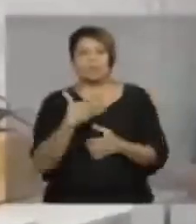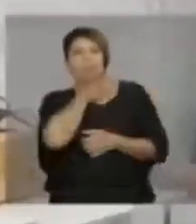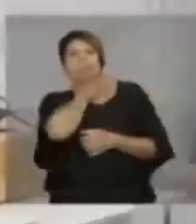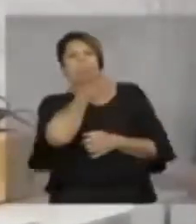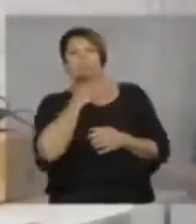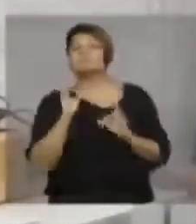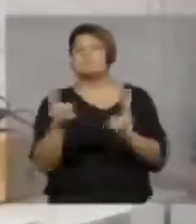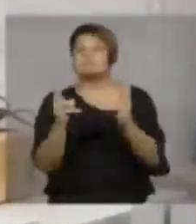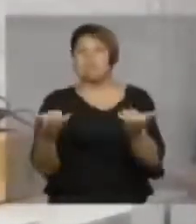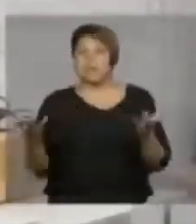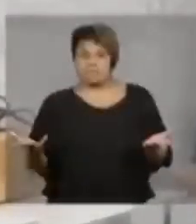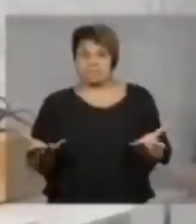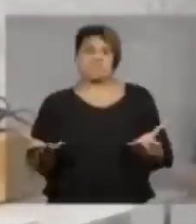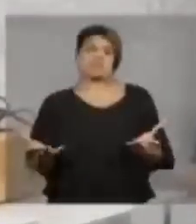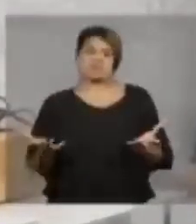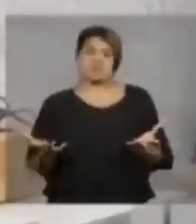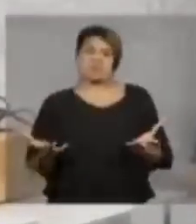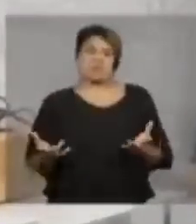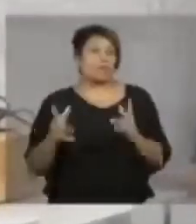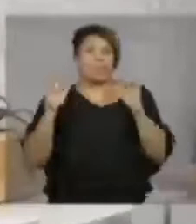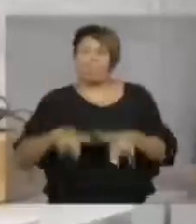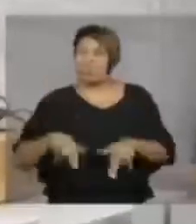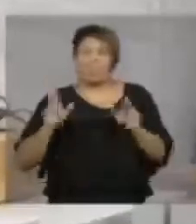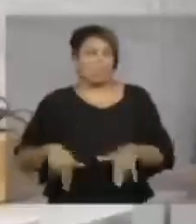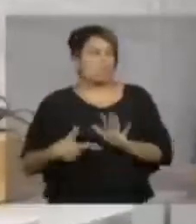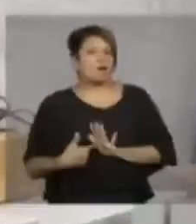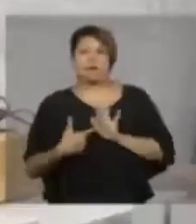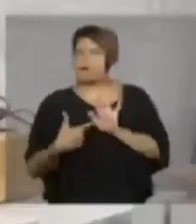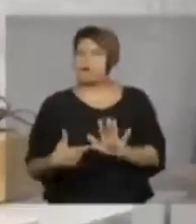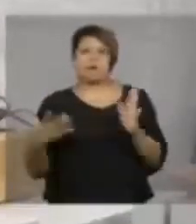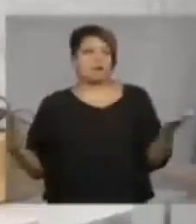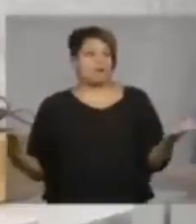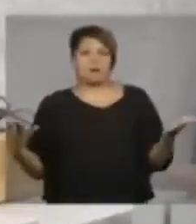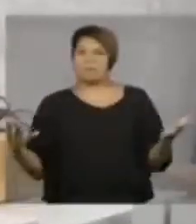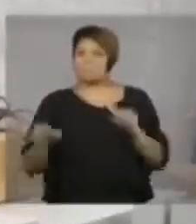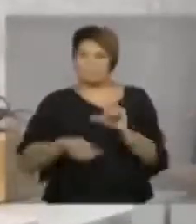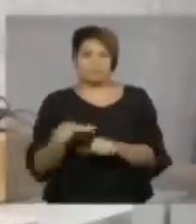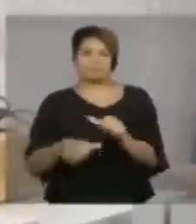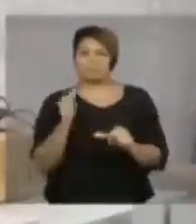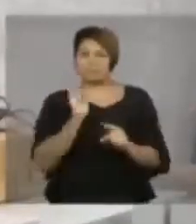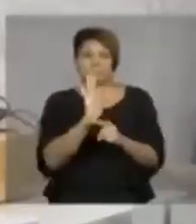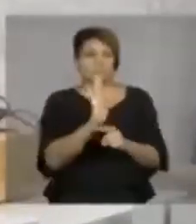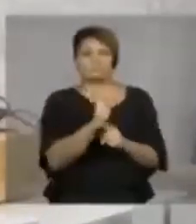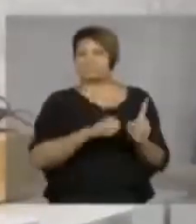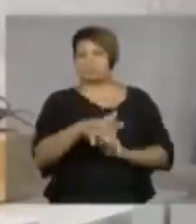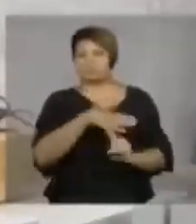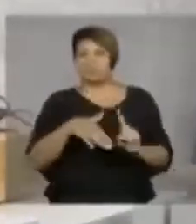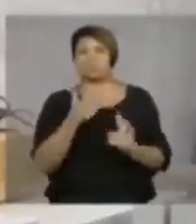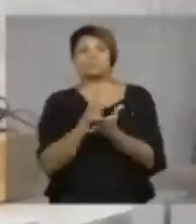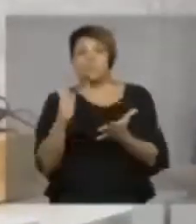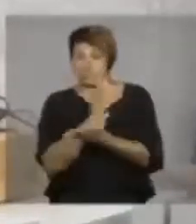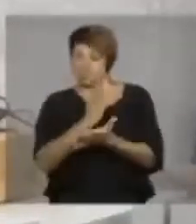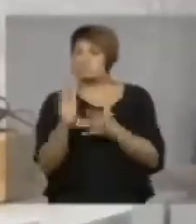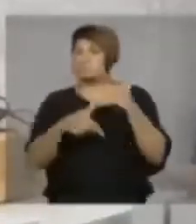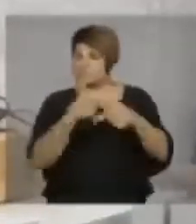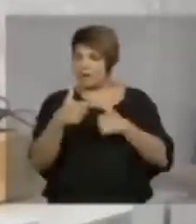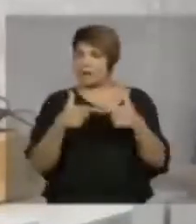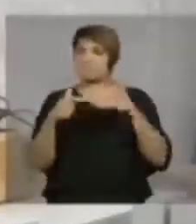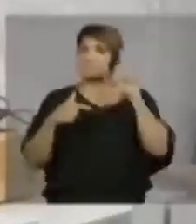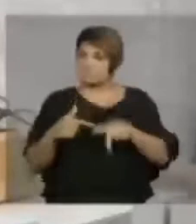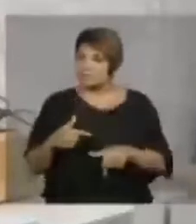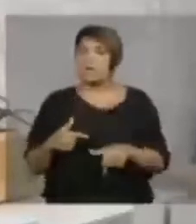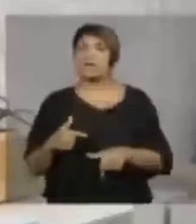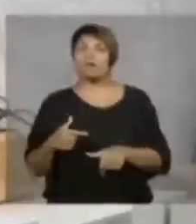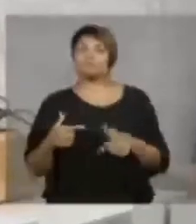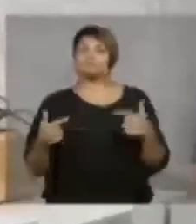anual para as entidades. Isso nunca é contemplado no orçamento da assistência social. E alguns serviços da assistência são